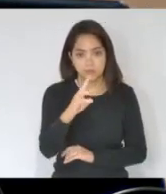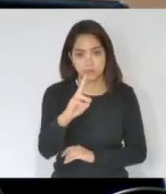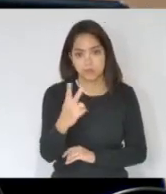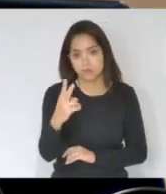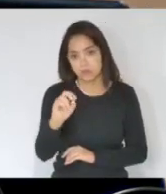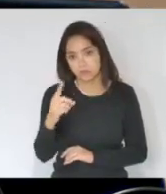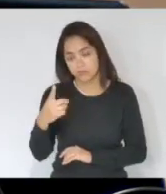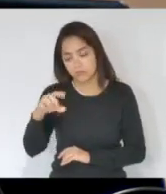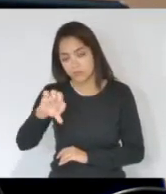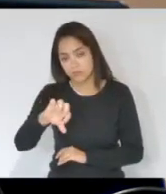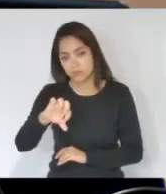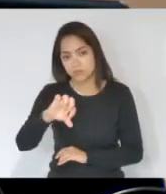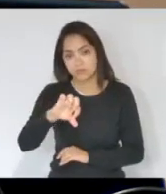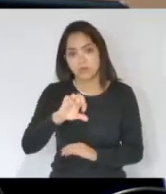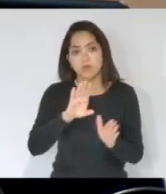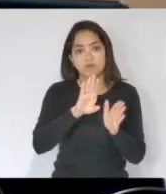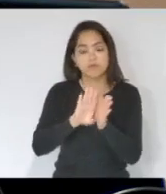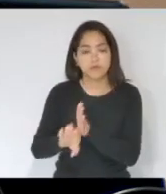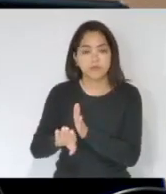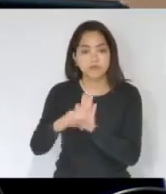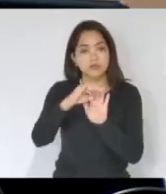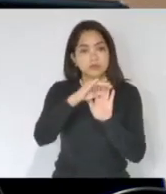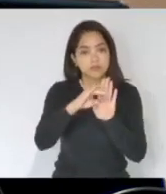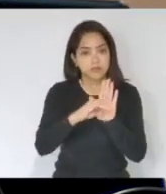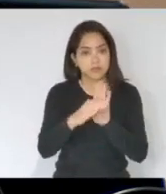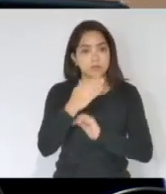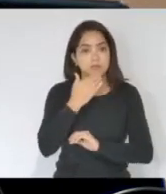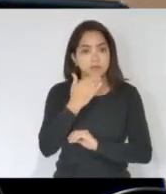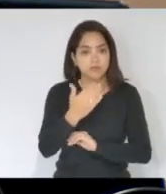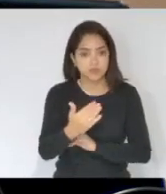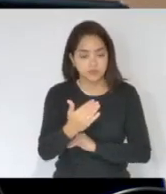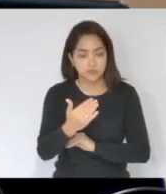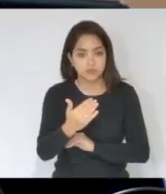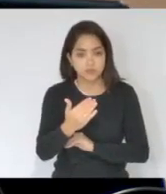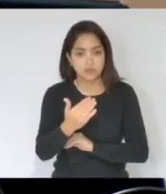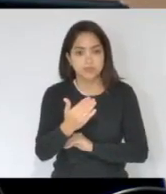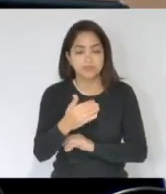14/2019. Foi retirada de pauta o pedido